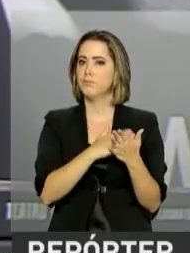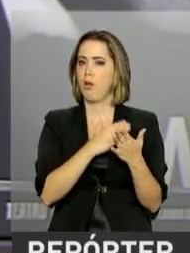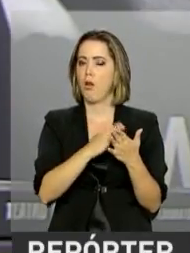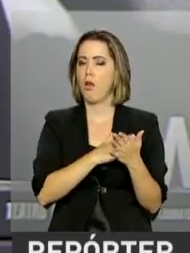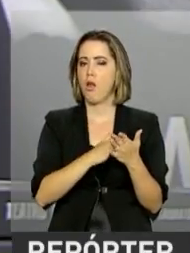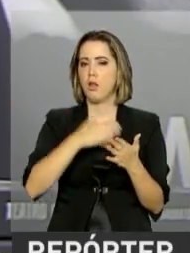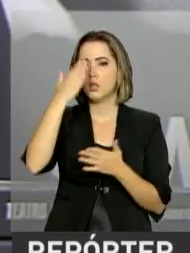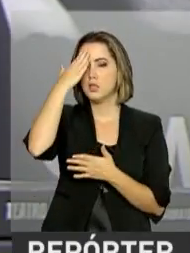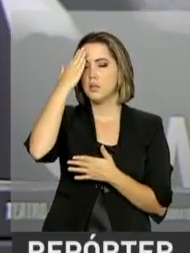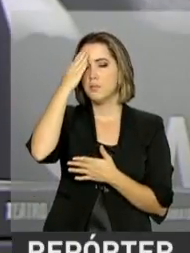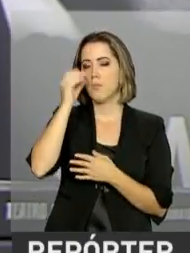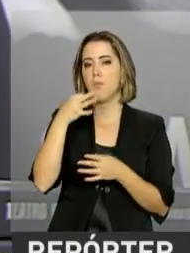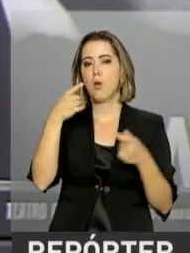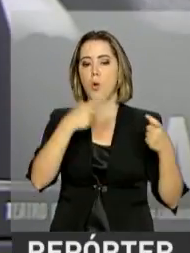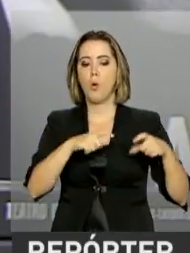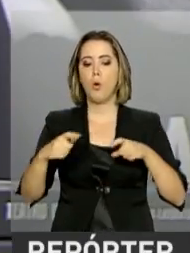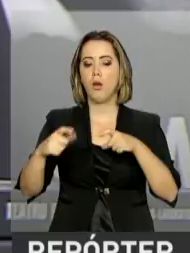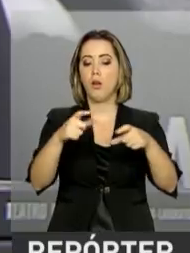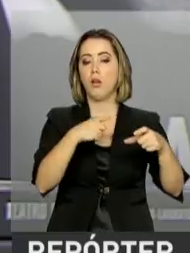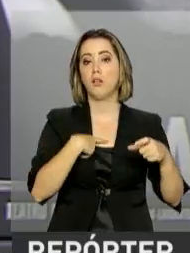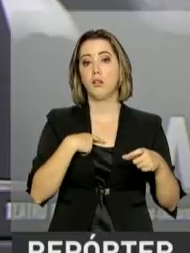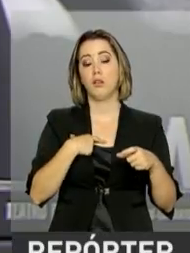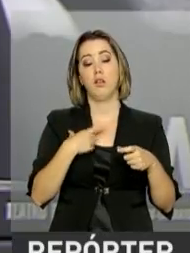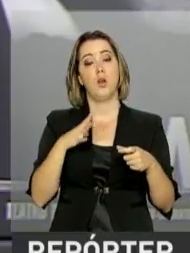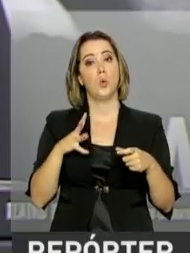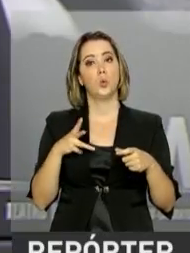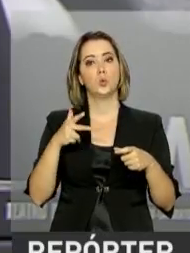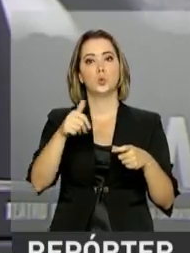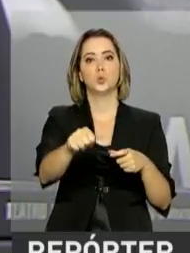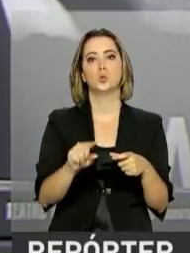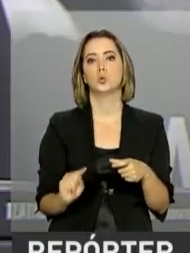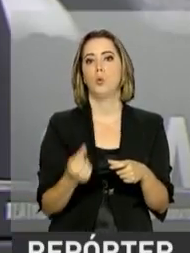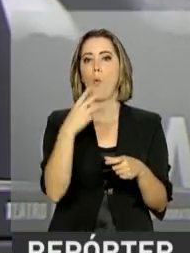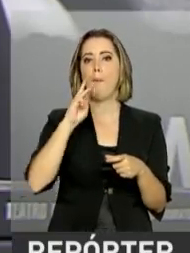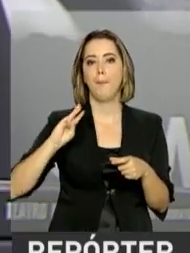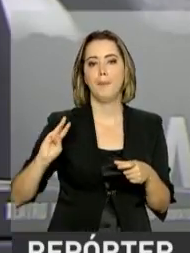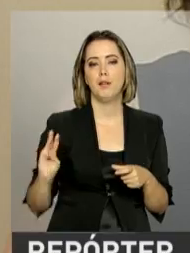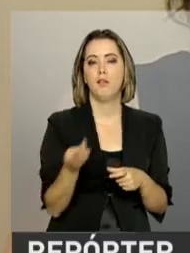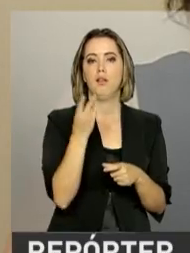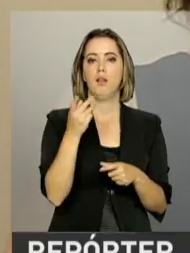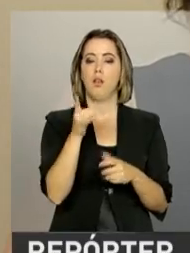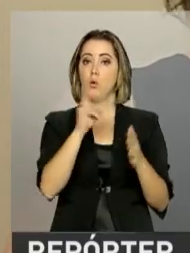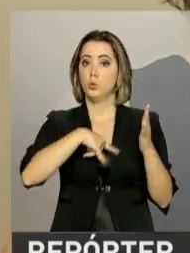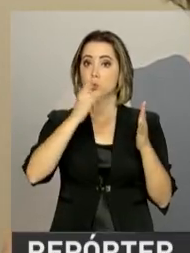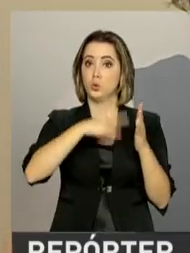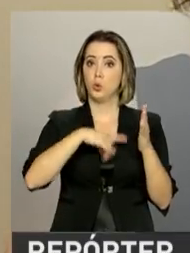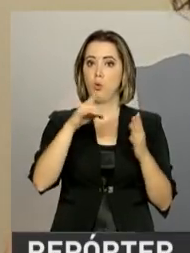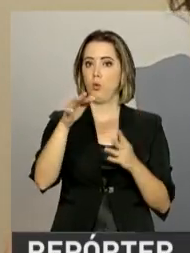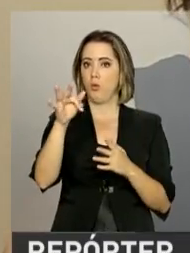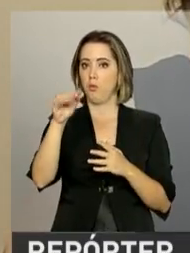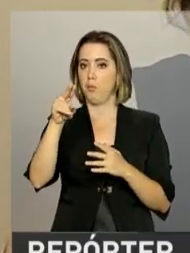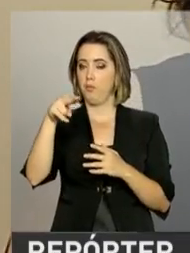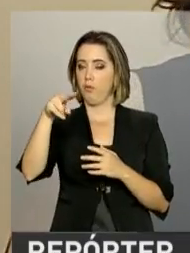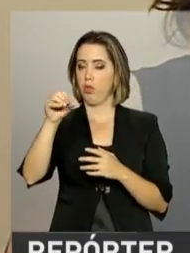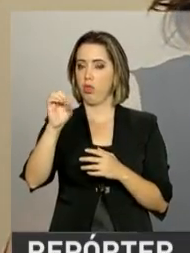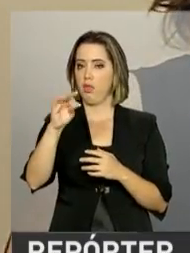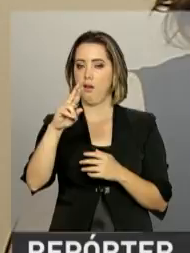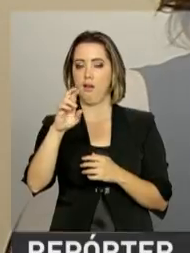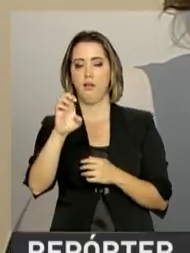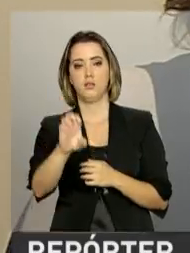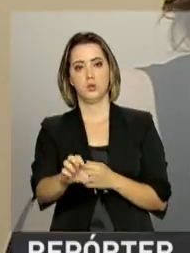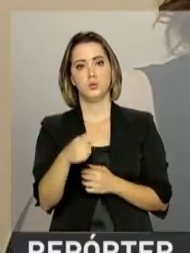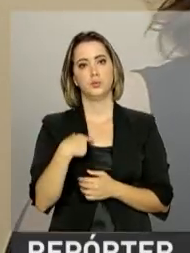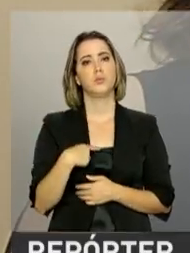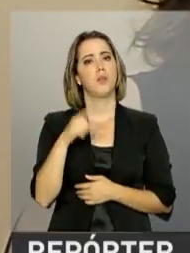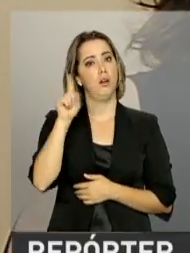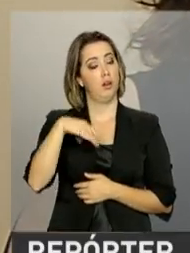se localizar no grande acervo da FUNARTE, que reúne mais de 1 milhão de documentos. É muito importante que um país da dimensão